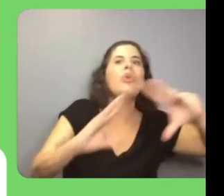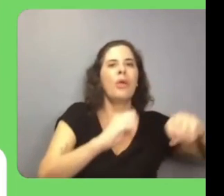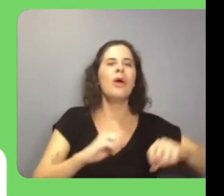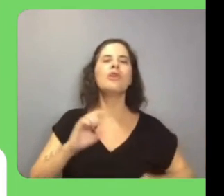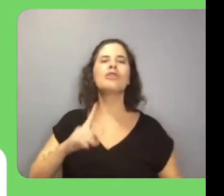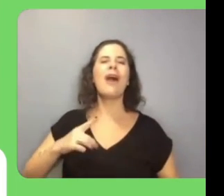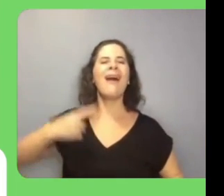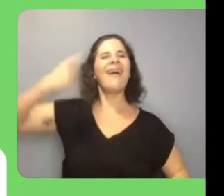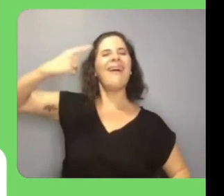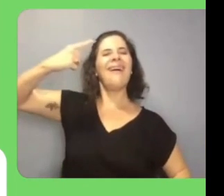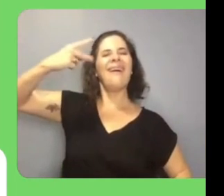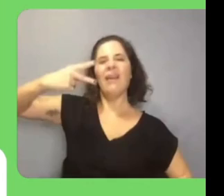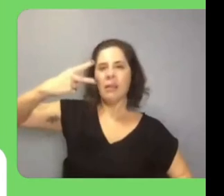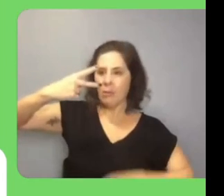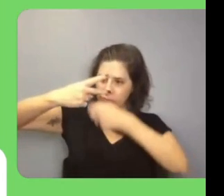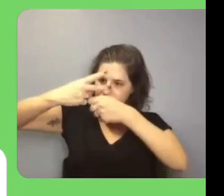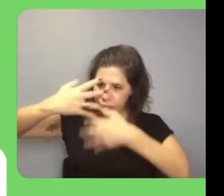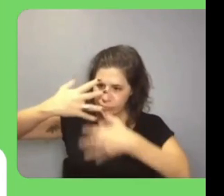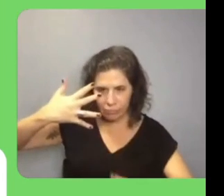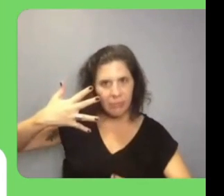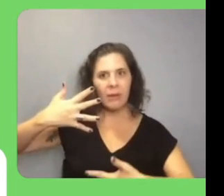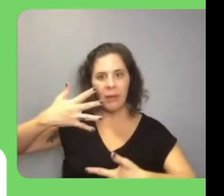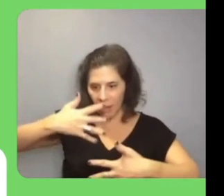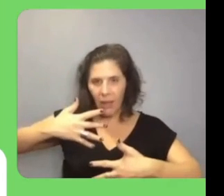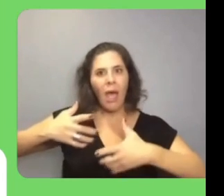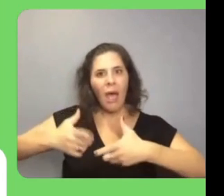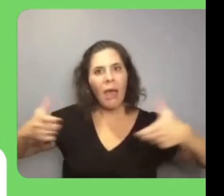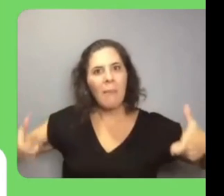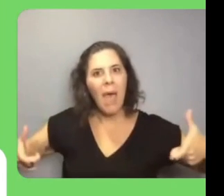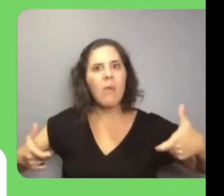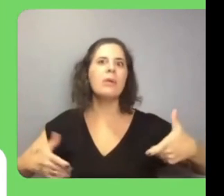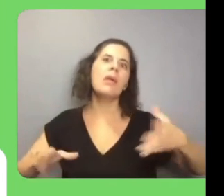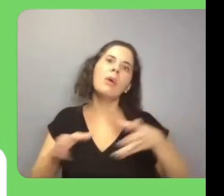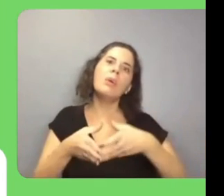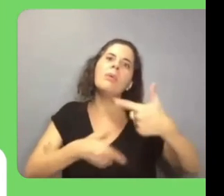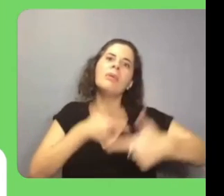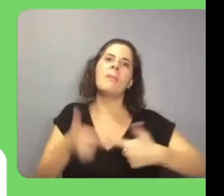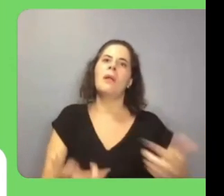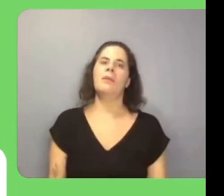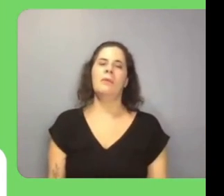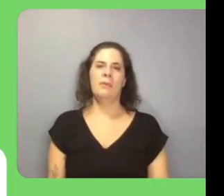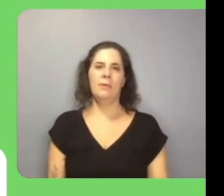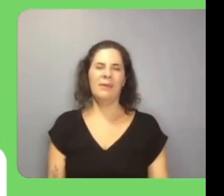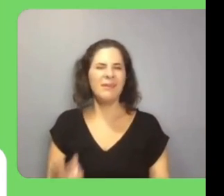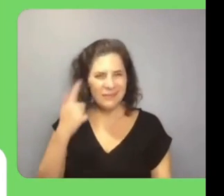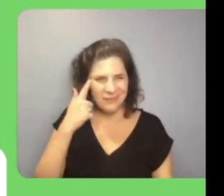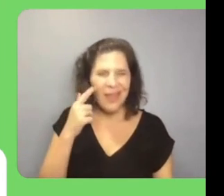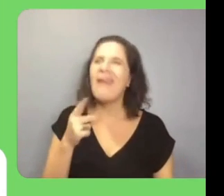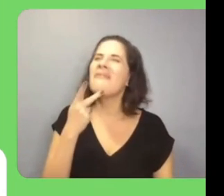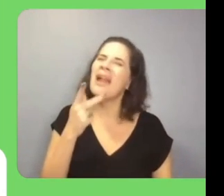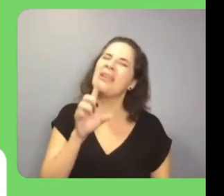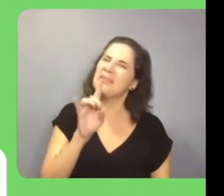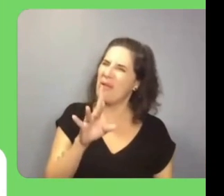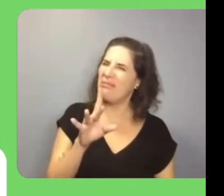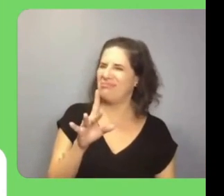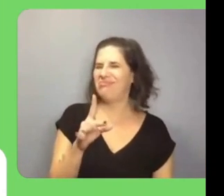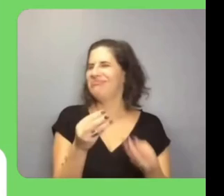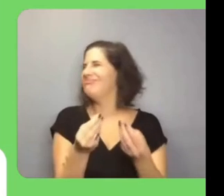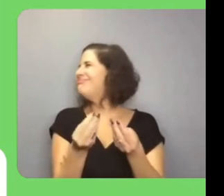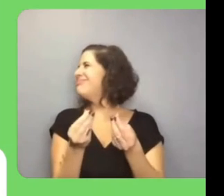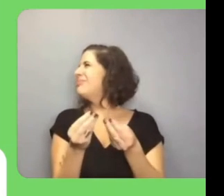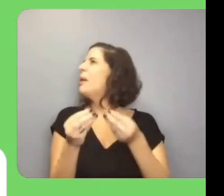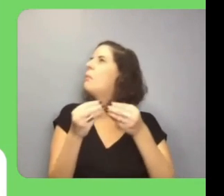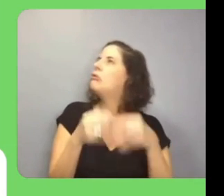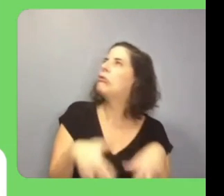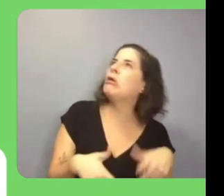claro, a gente, é óbvio que a gente não vai ficar só falando de desgraças, né? Porque, assim, a Perifacom é uma realidade, a Perifacom,